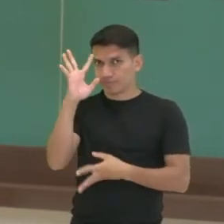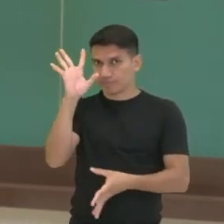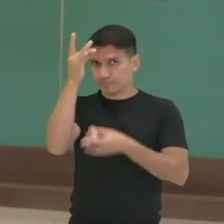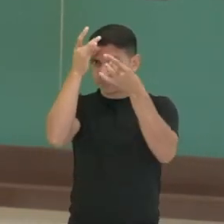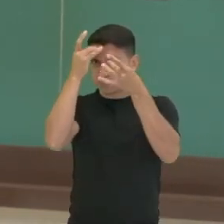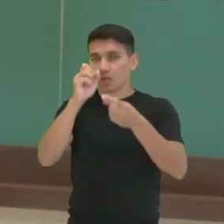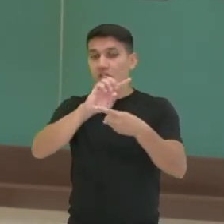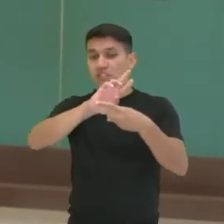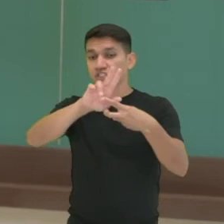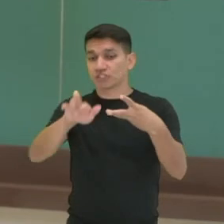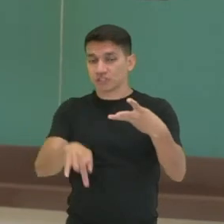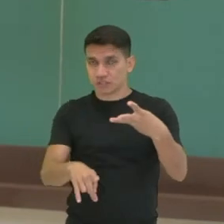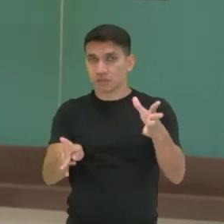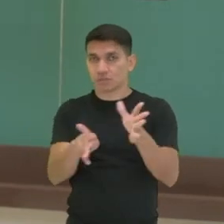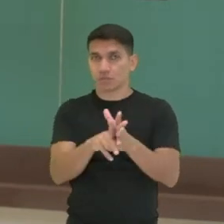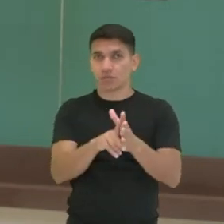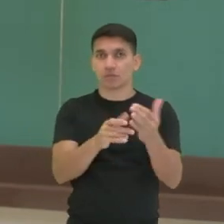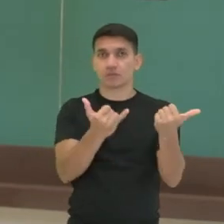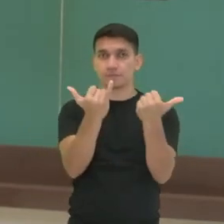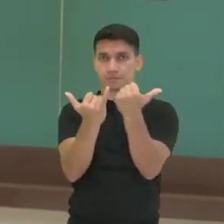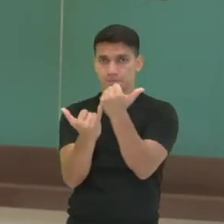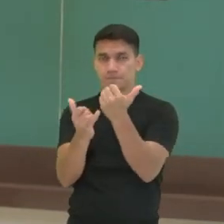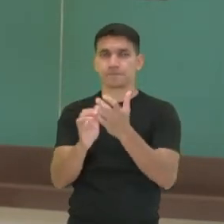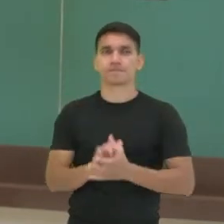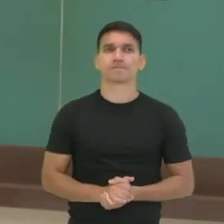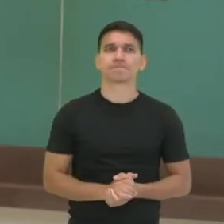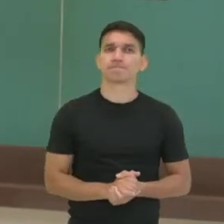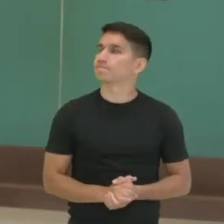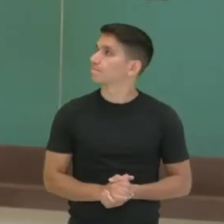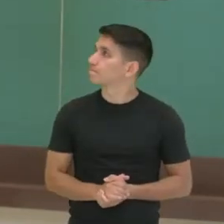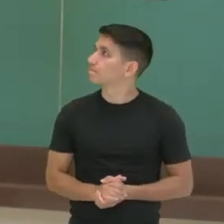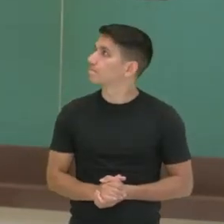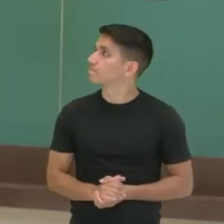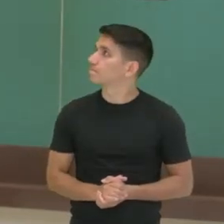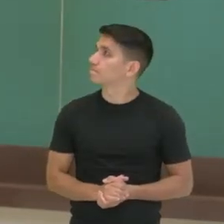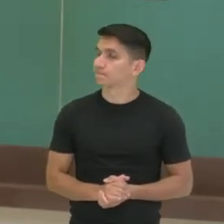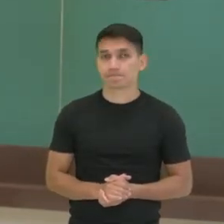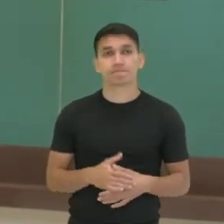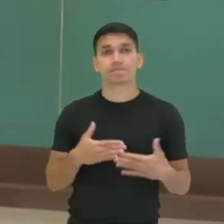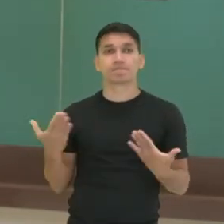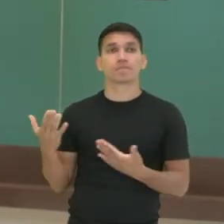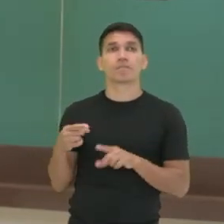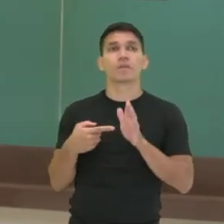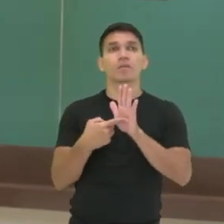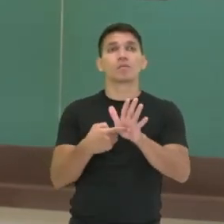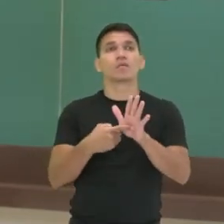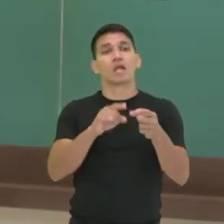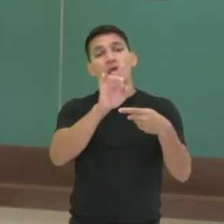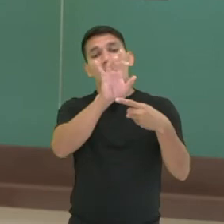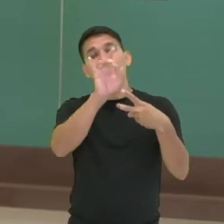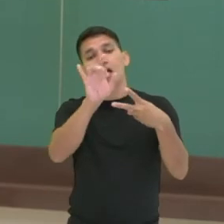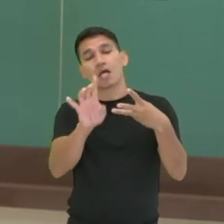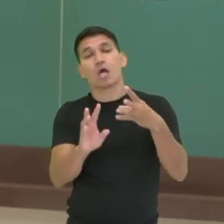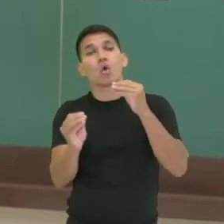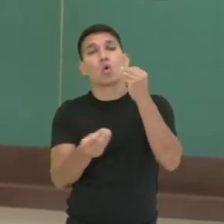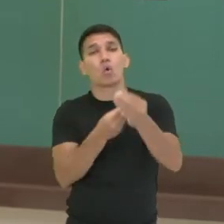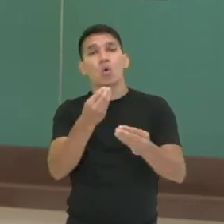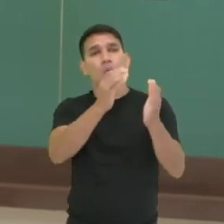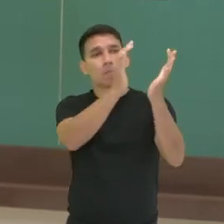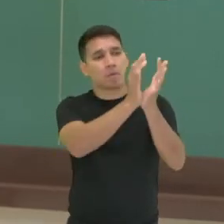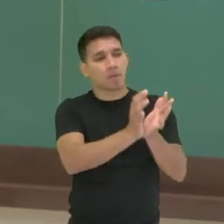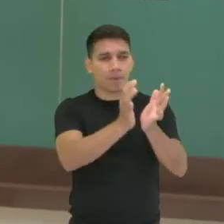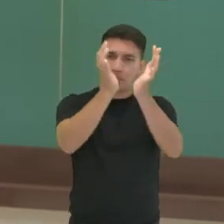Os três tipos de orações subordinadas. Vamos verificar, então, aqui, dentro de cada uma delas, a